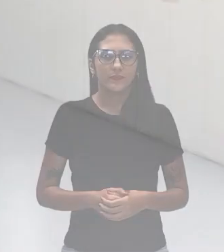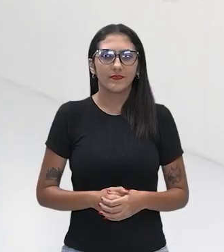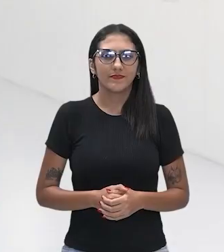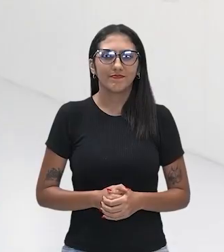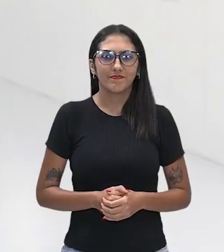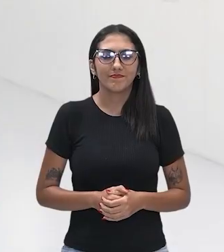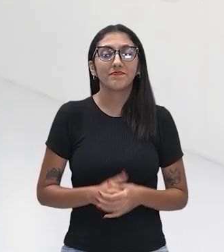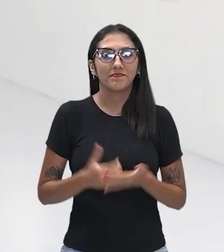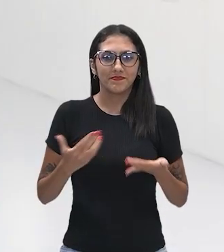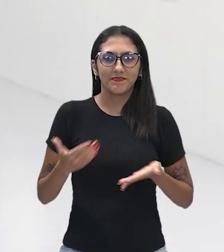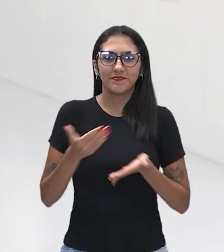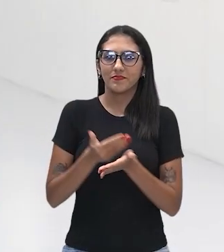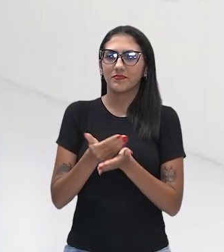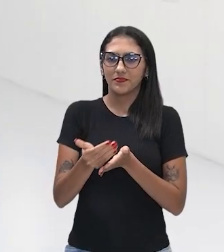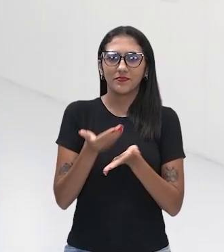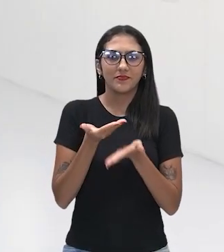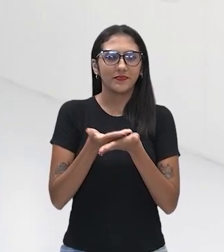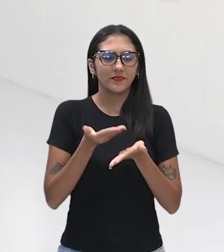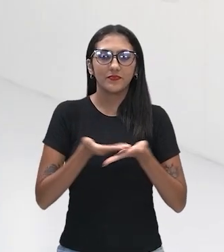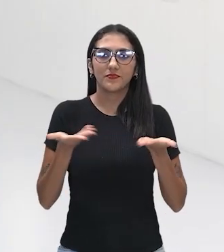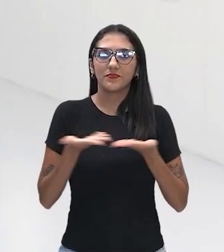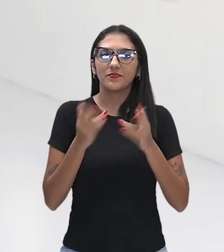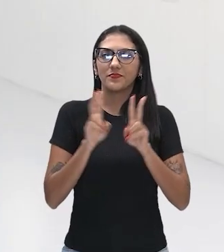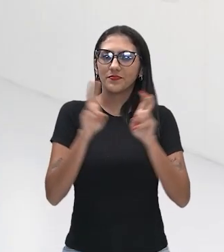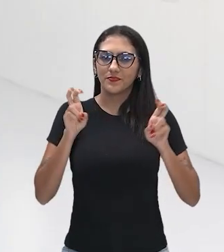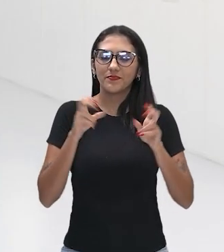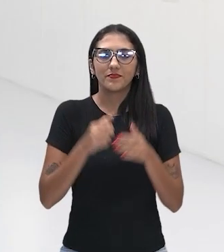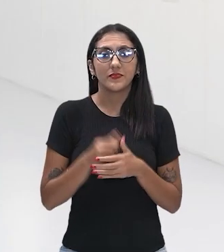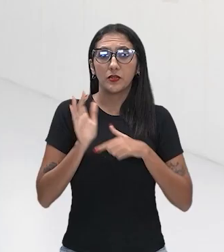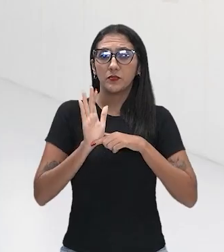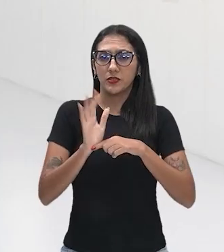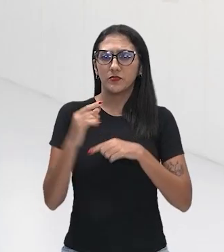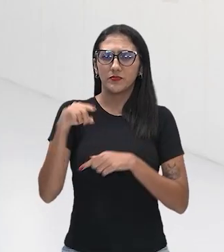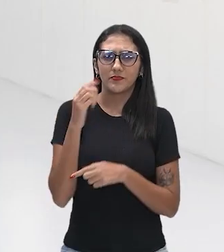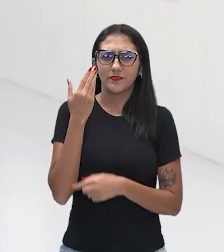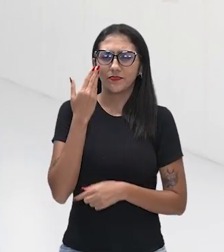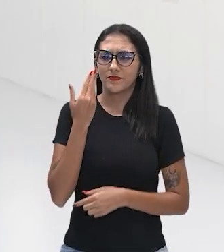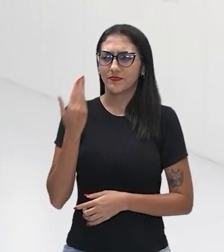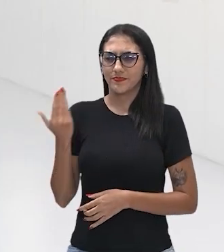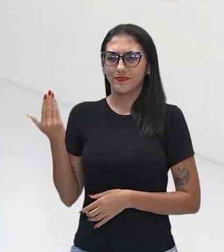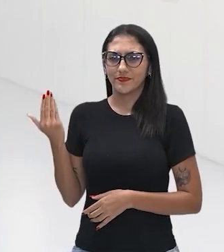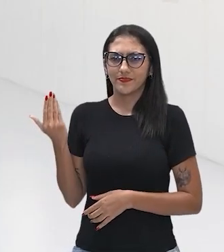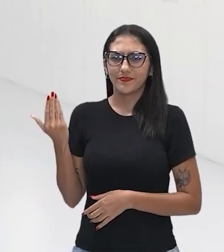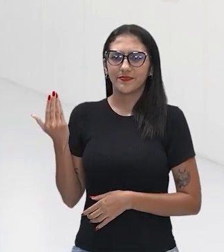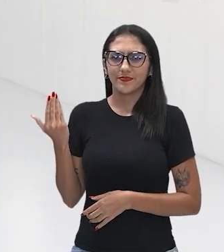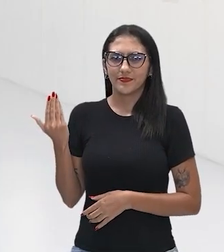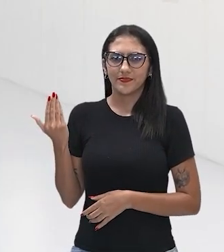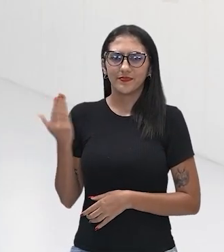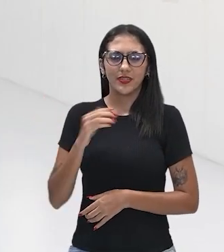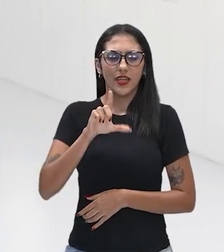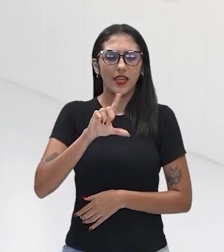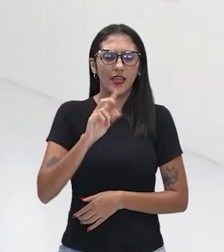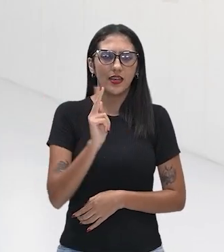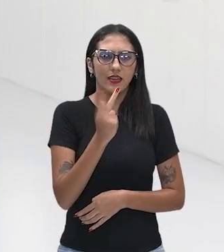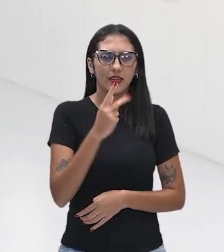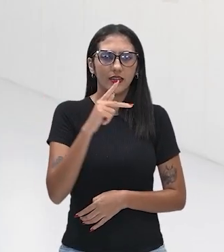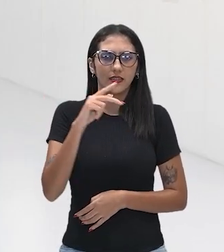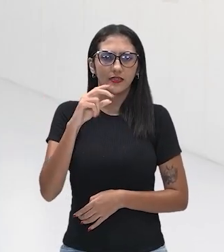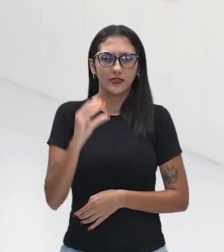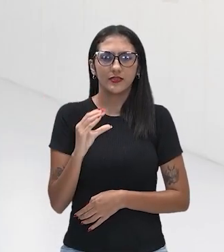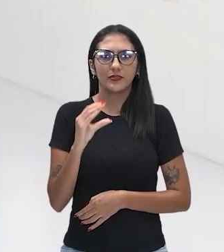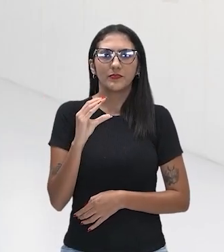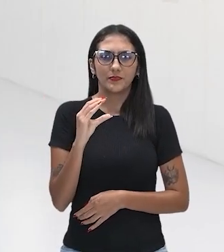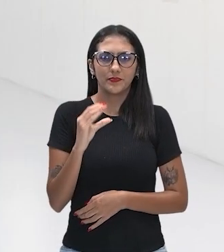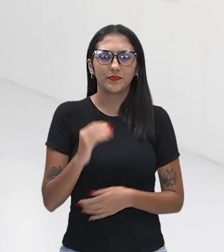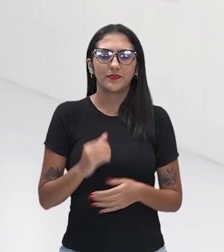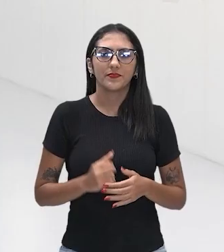E para começar a nossa aula, trouxe aqui para vocês, olha só, o nosso LHC, pessoal, o nosso